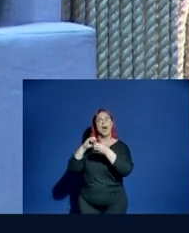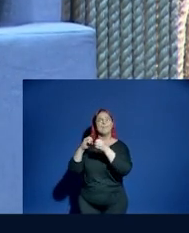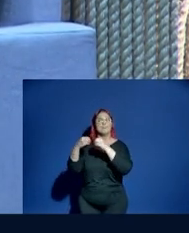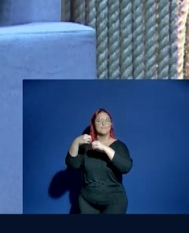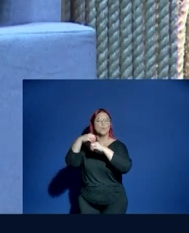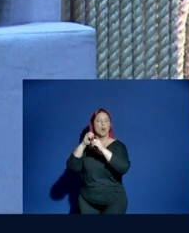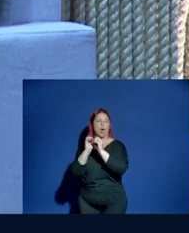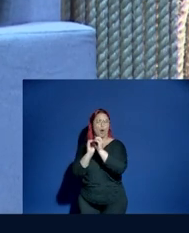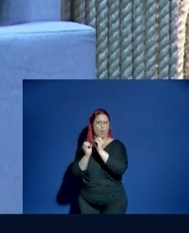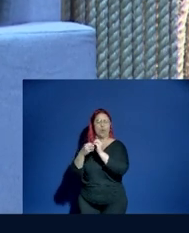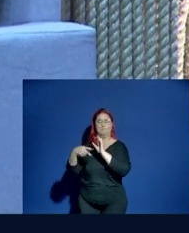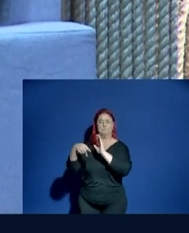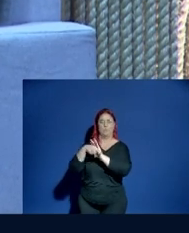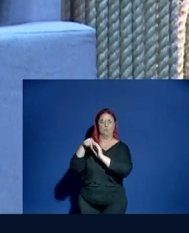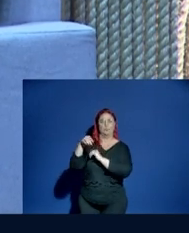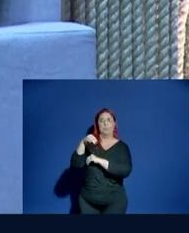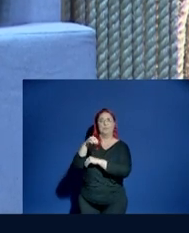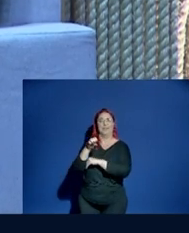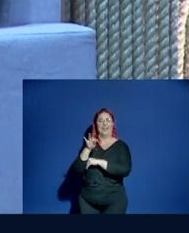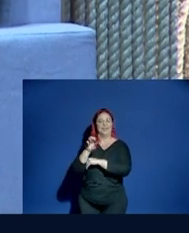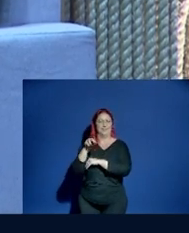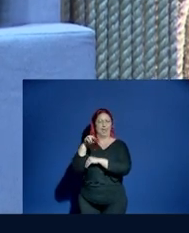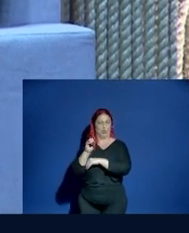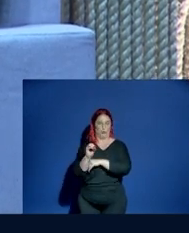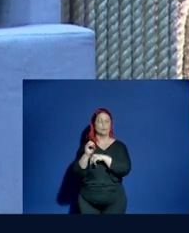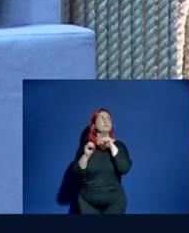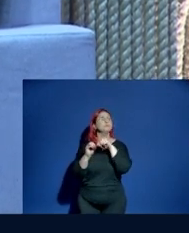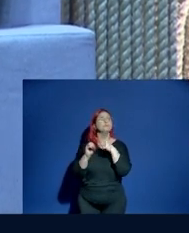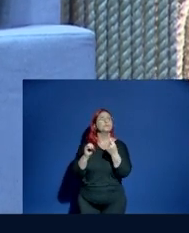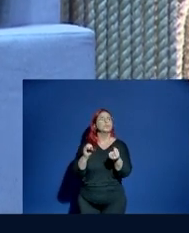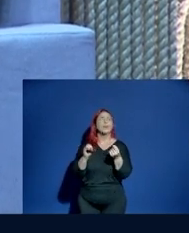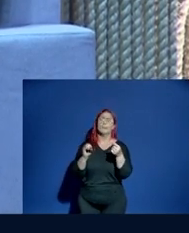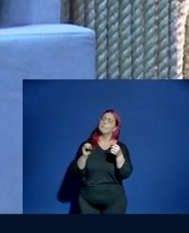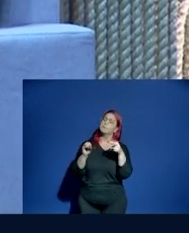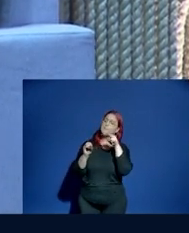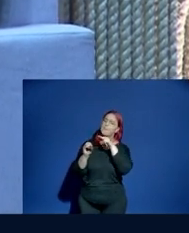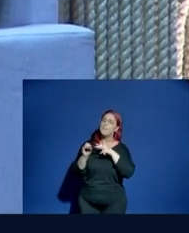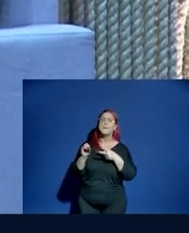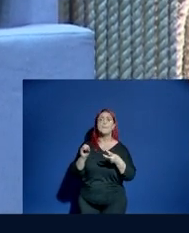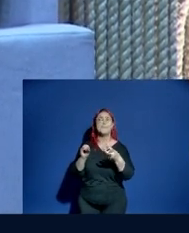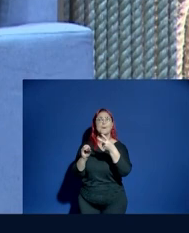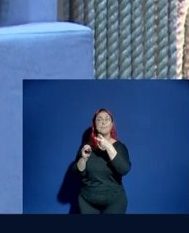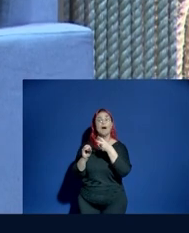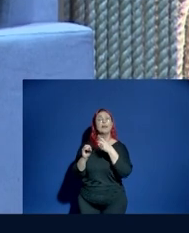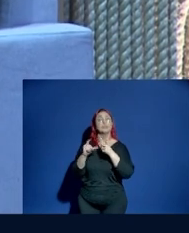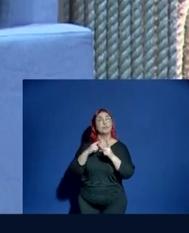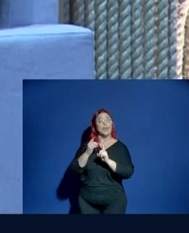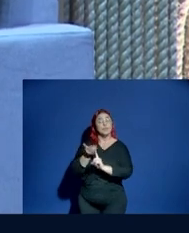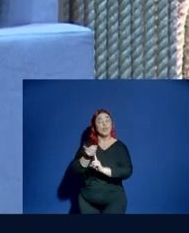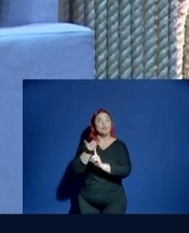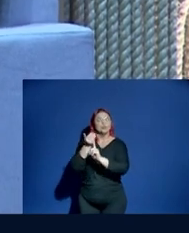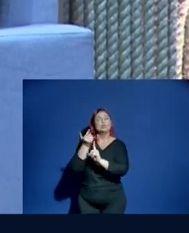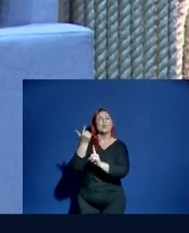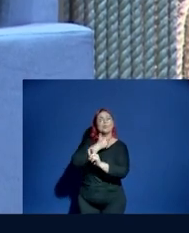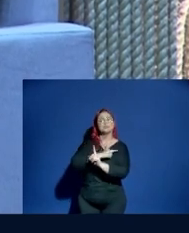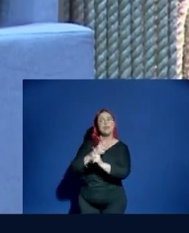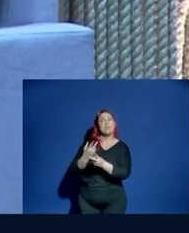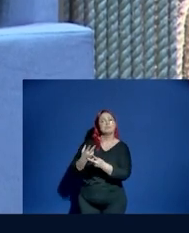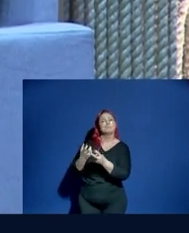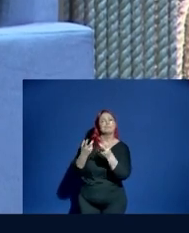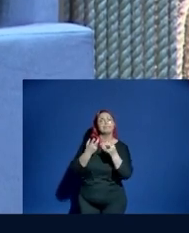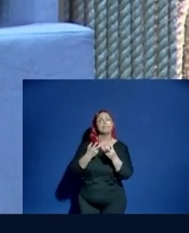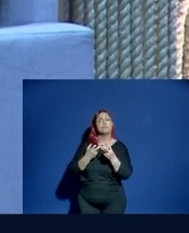mais nada menos que é H4 renovava ele te permite que o tecnologia existe hoje encontrar uma porção